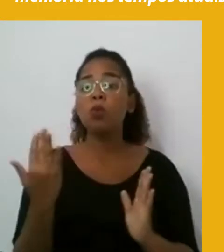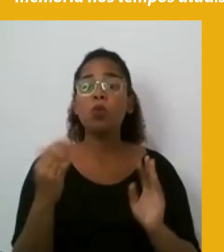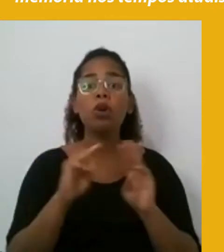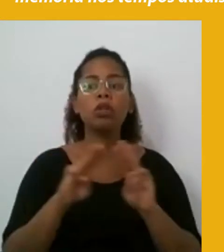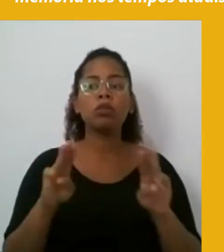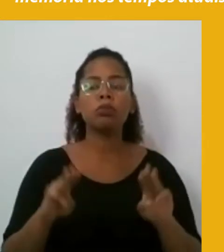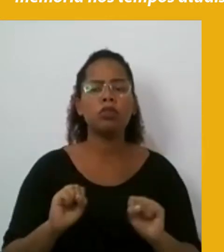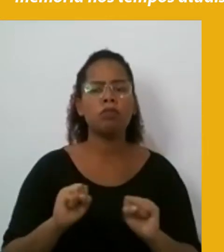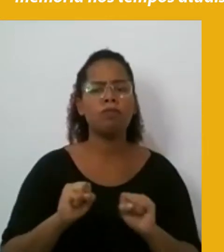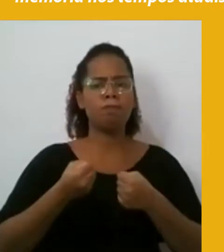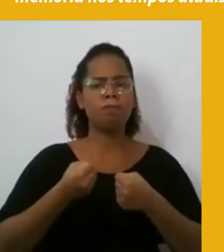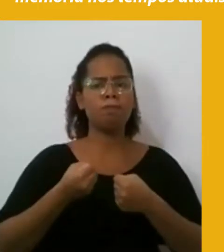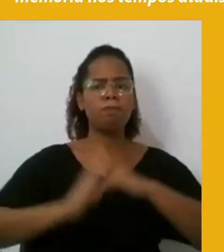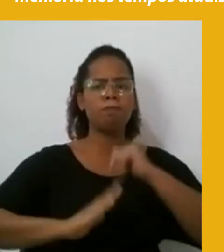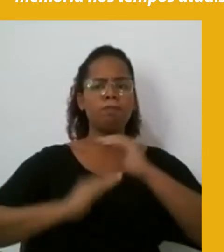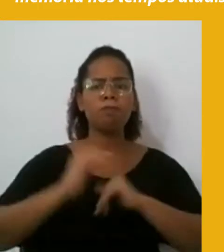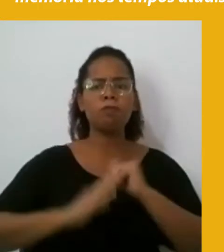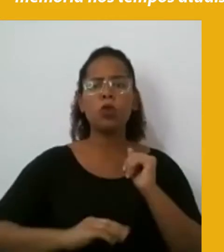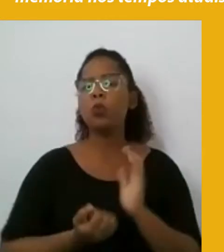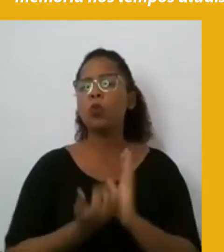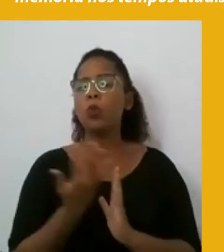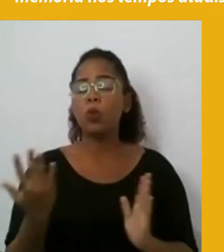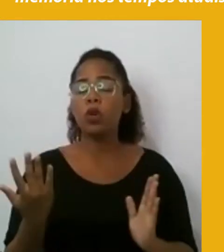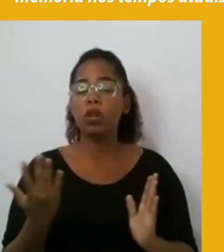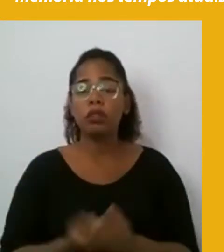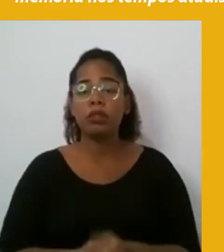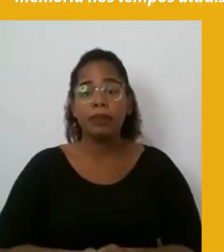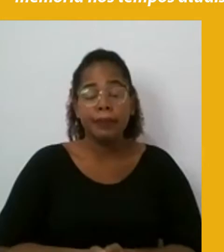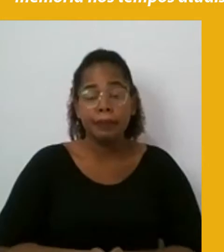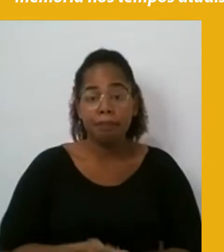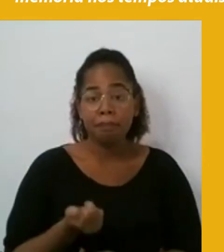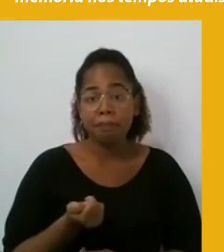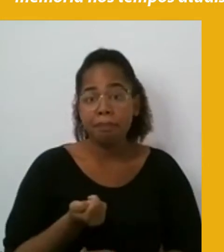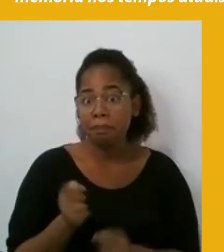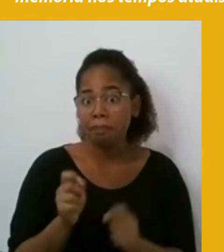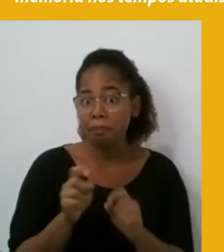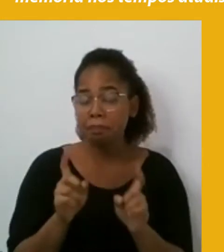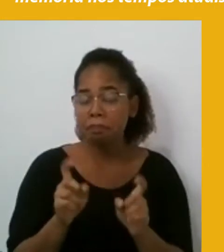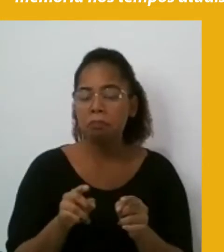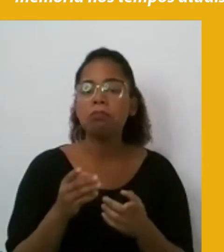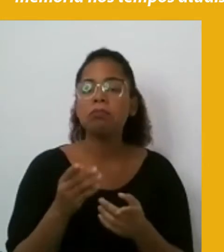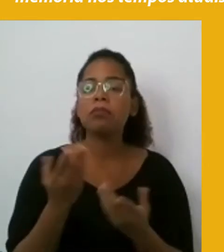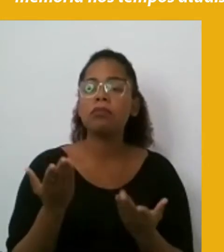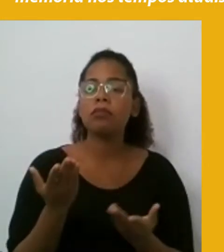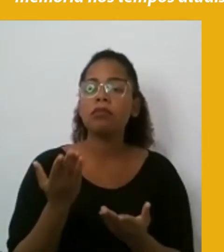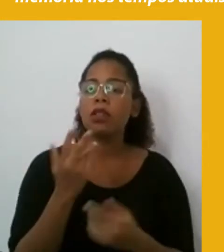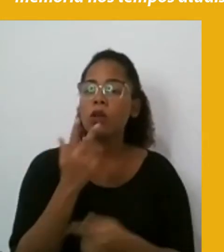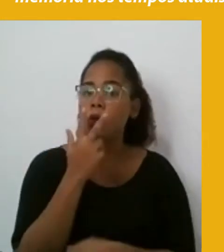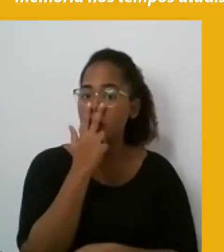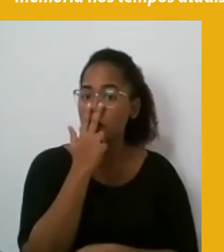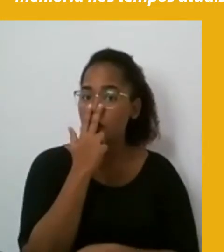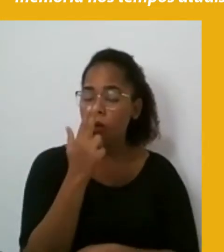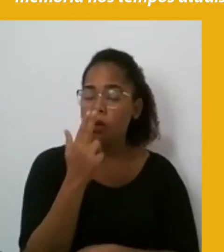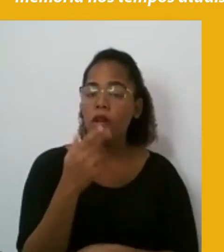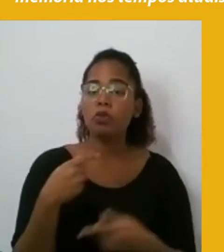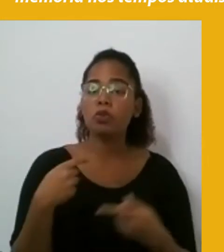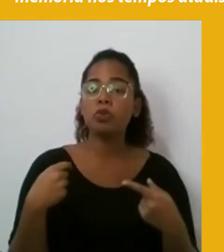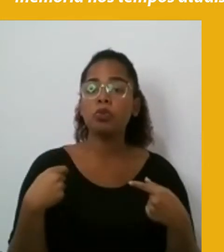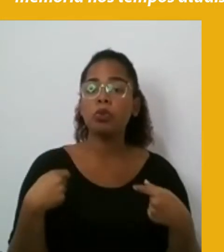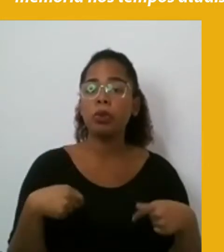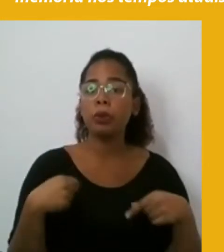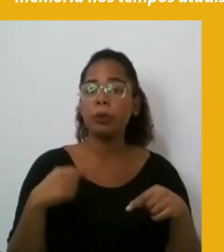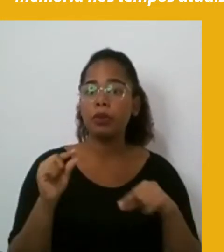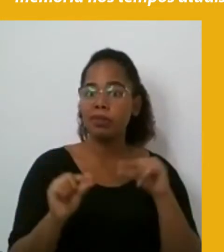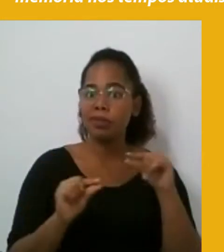você, Fernando, coloca assim, como a humanidade, sim, a gente precisava de colocar questões muito claras. Estamos vivendo